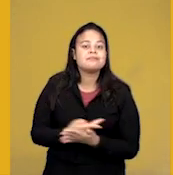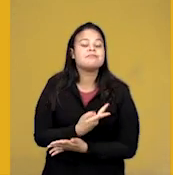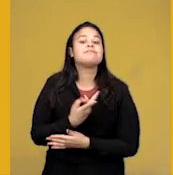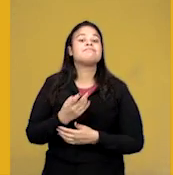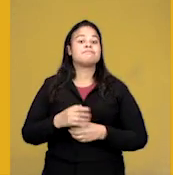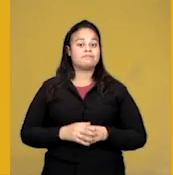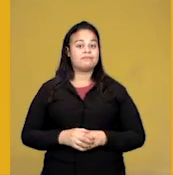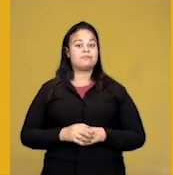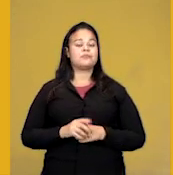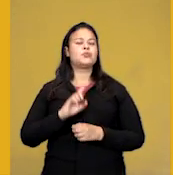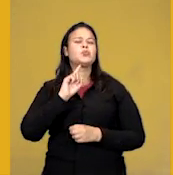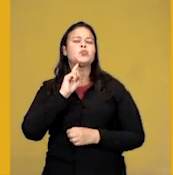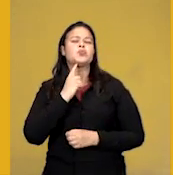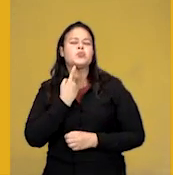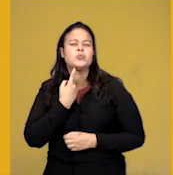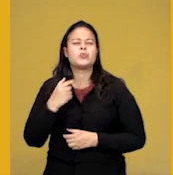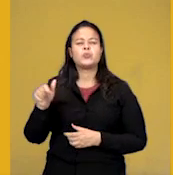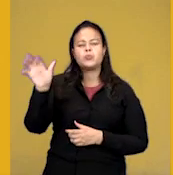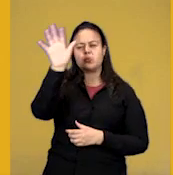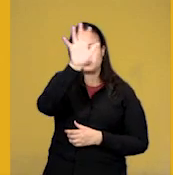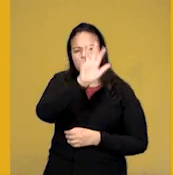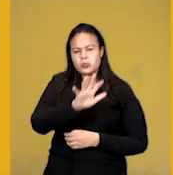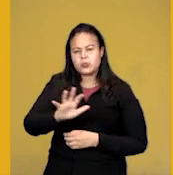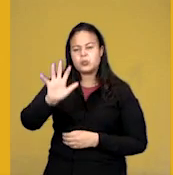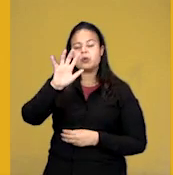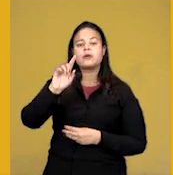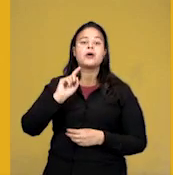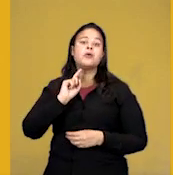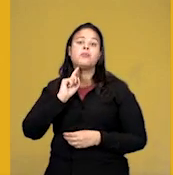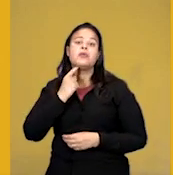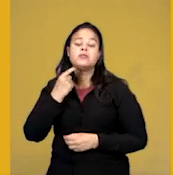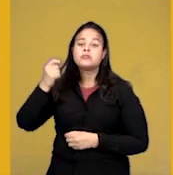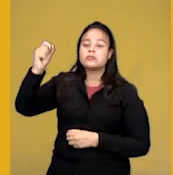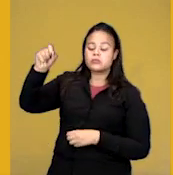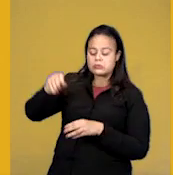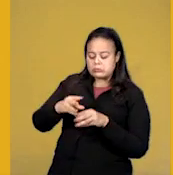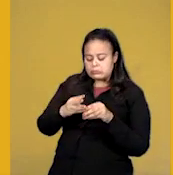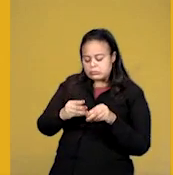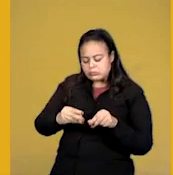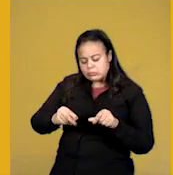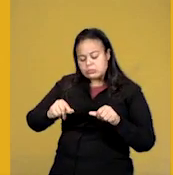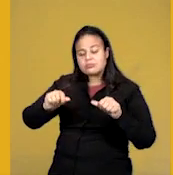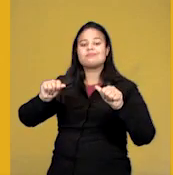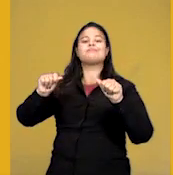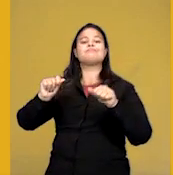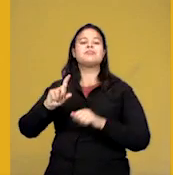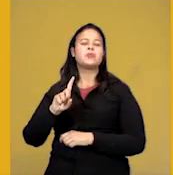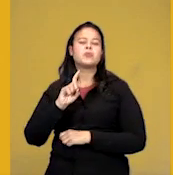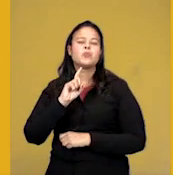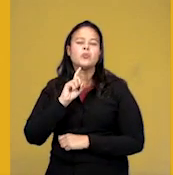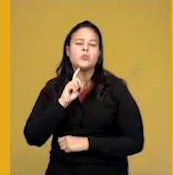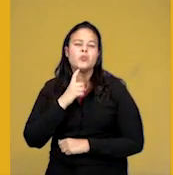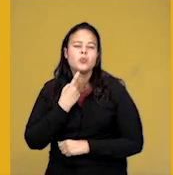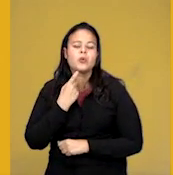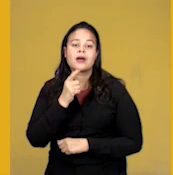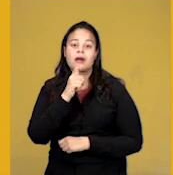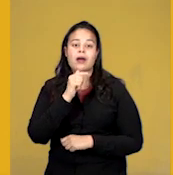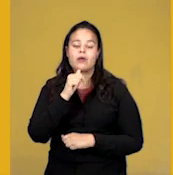Então, poluição do ar, poluição do solo e poluição da